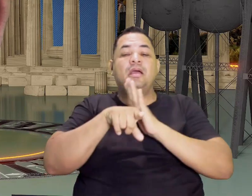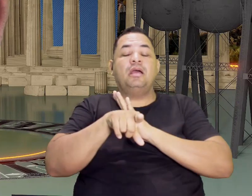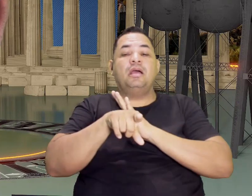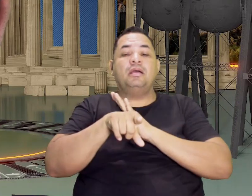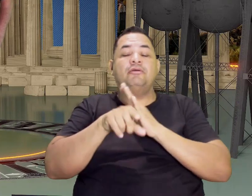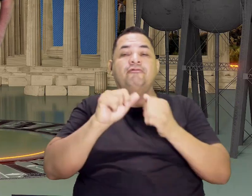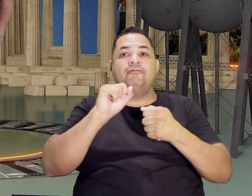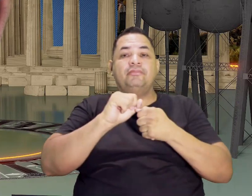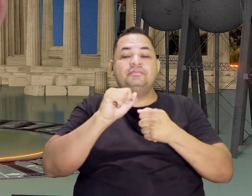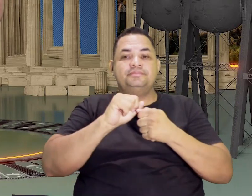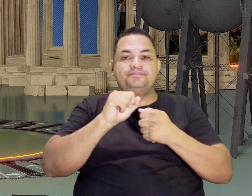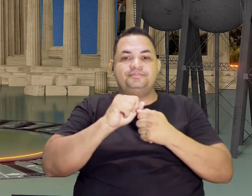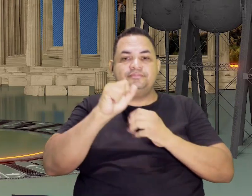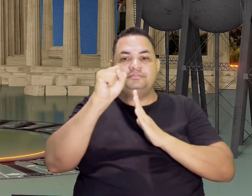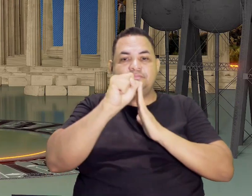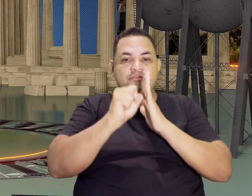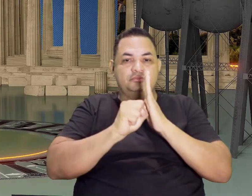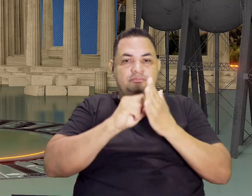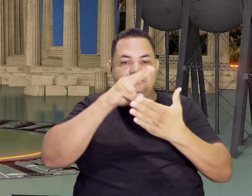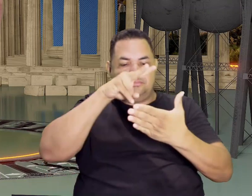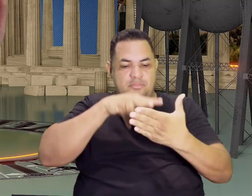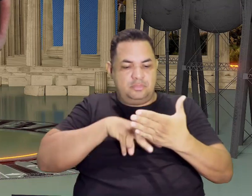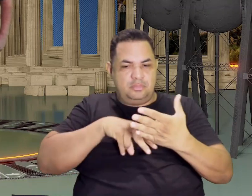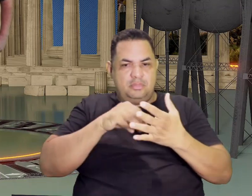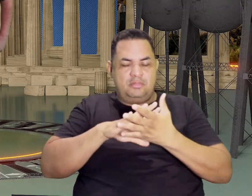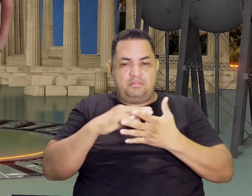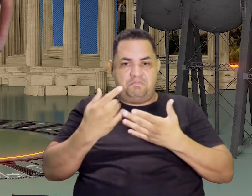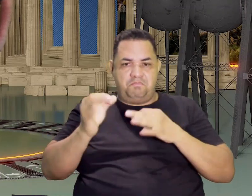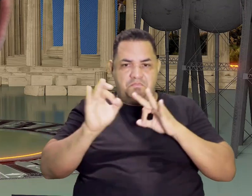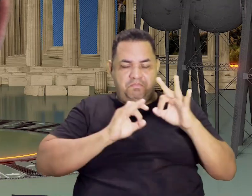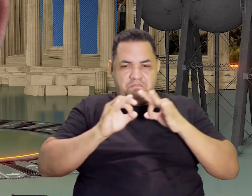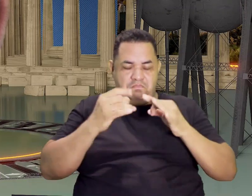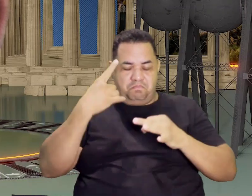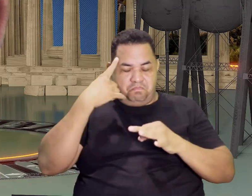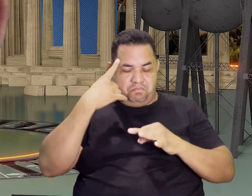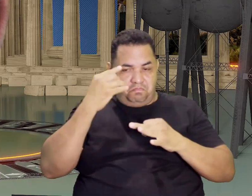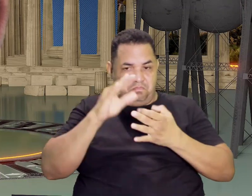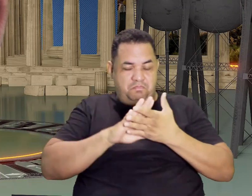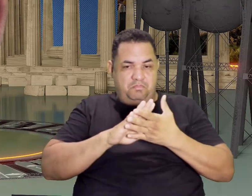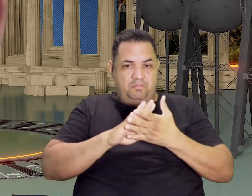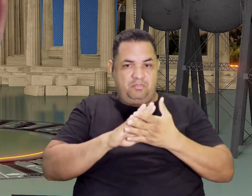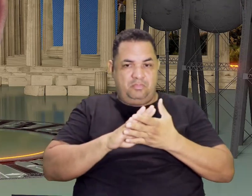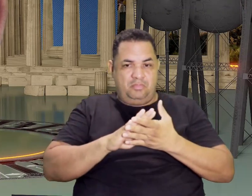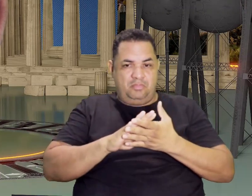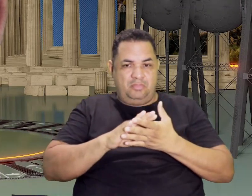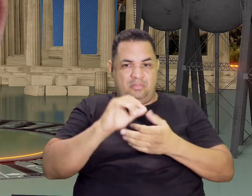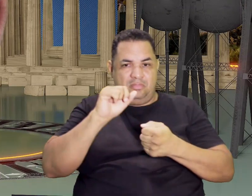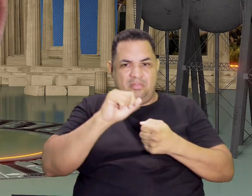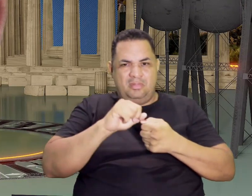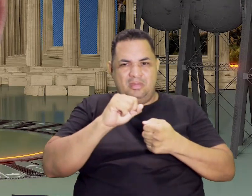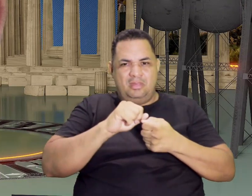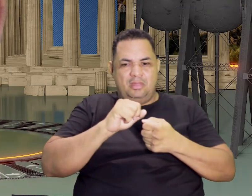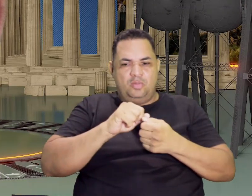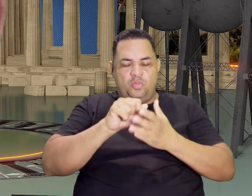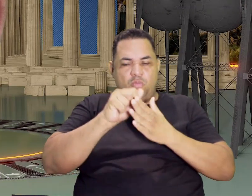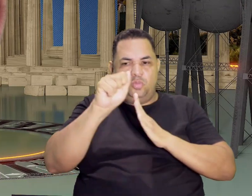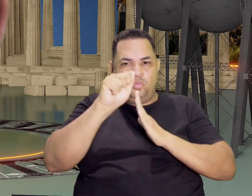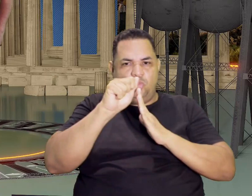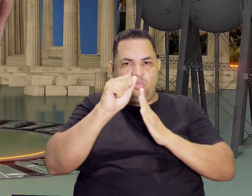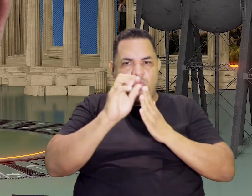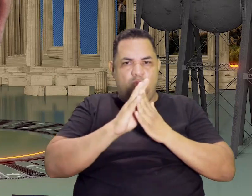fazer um artigo, porém eu que tinha que ler, preparar, pesquisar. Não, ele vai só dizer para a máquina, faz um artigo assim,